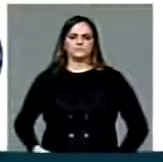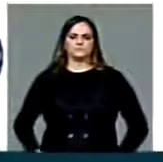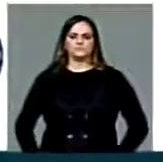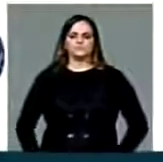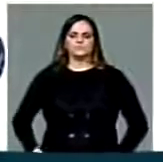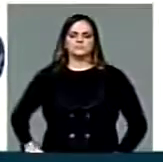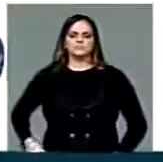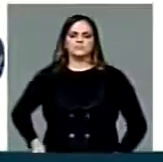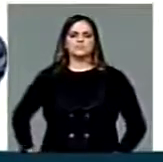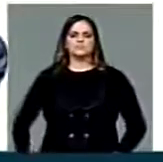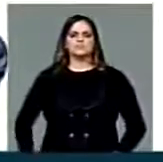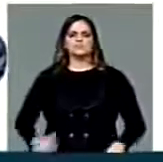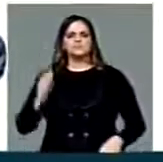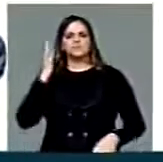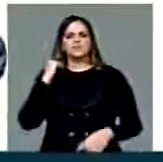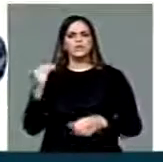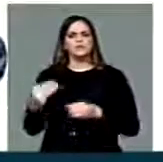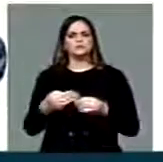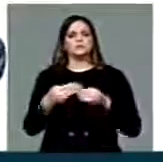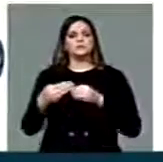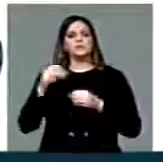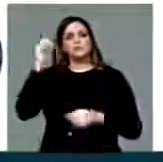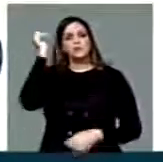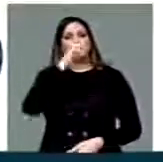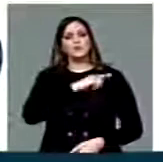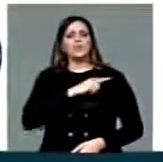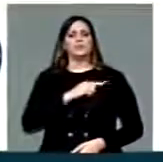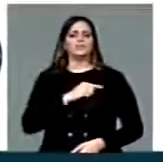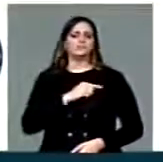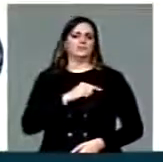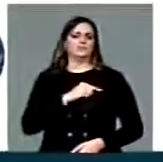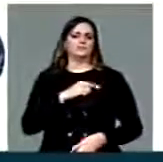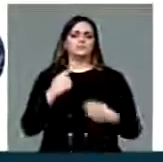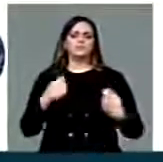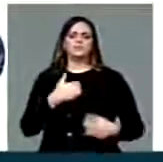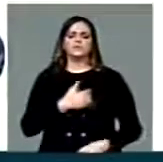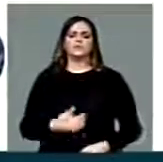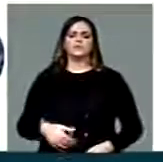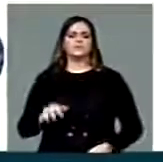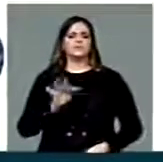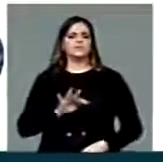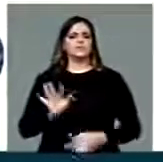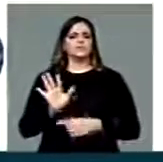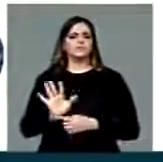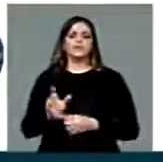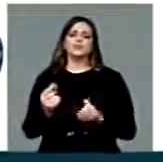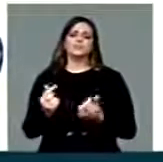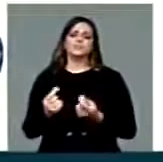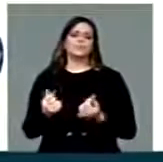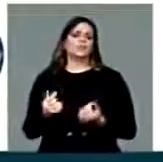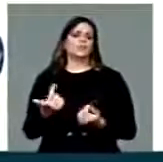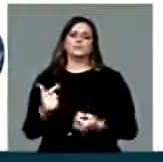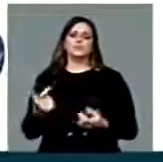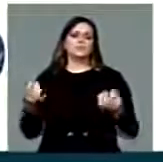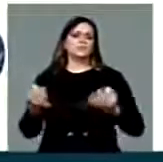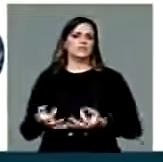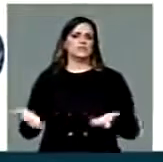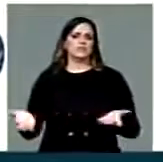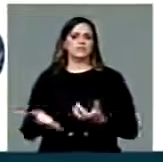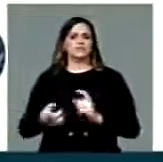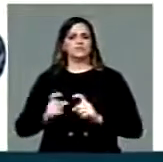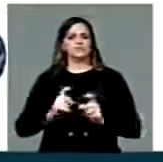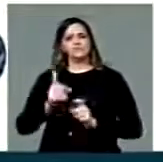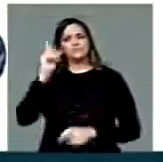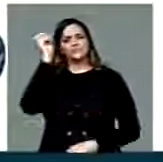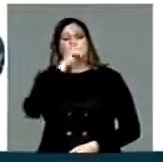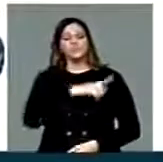enfrentam dificuldades para que a municipalidade, sem recursos adequados, ela se veja